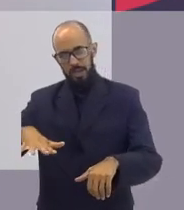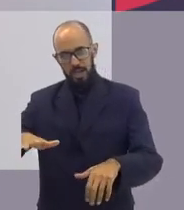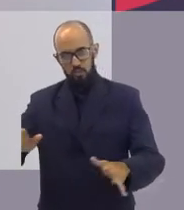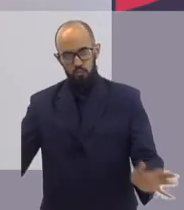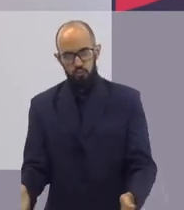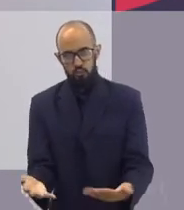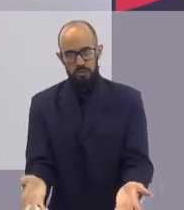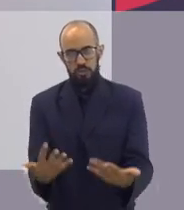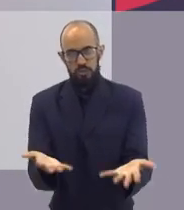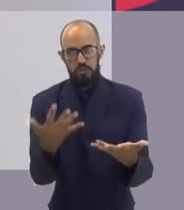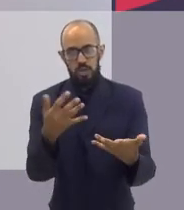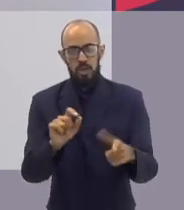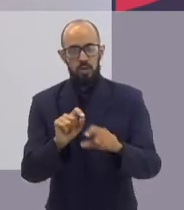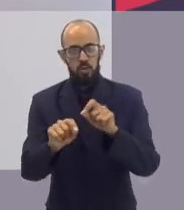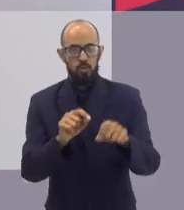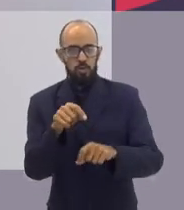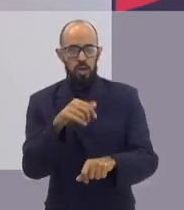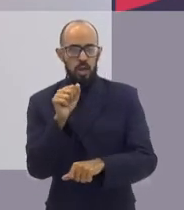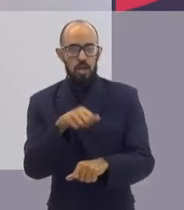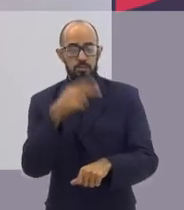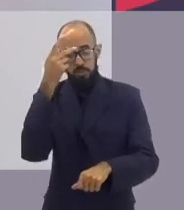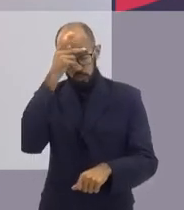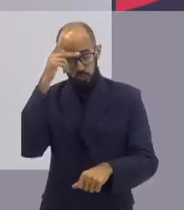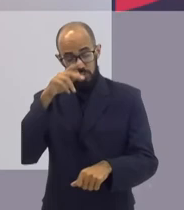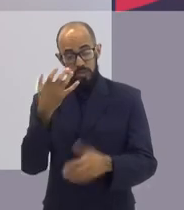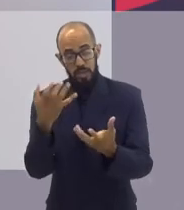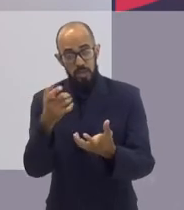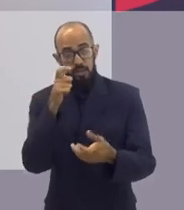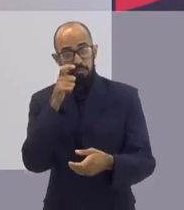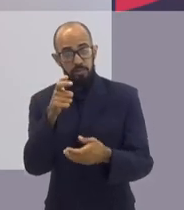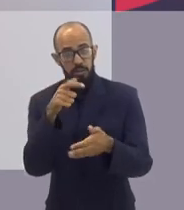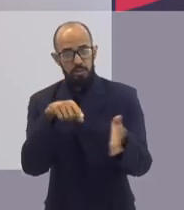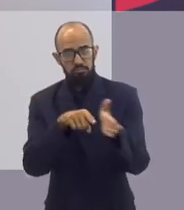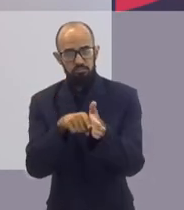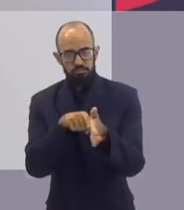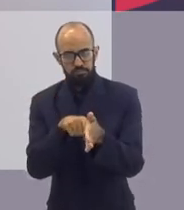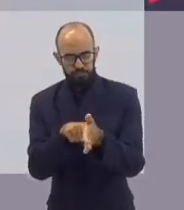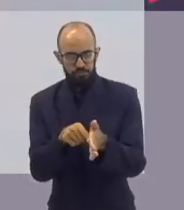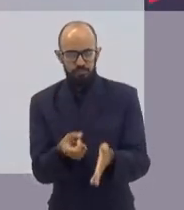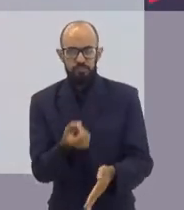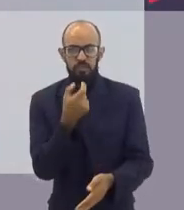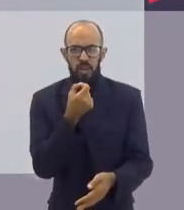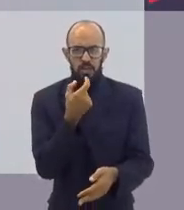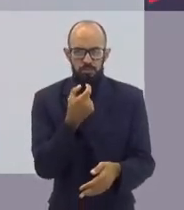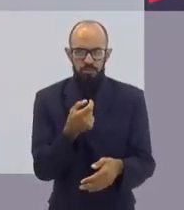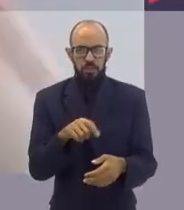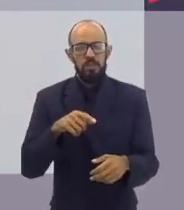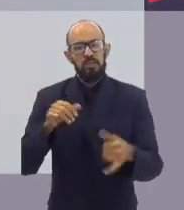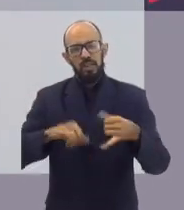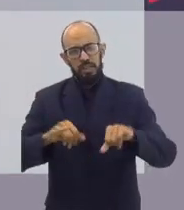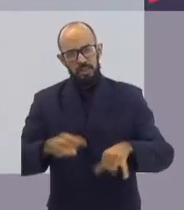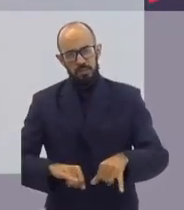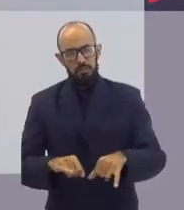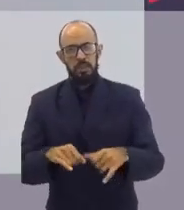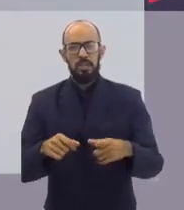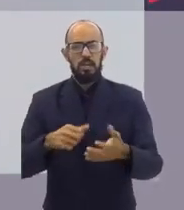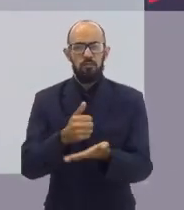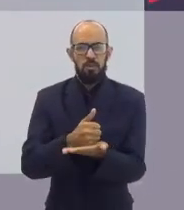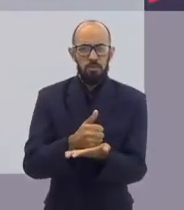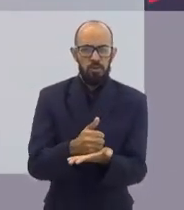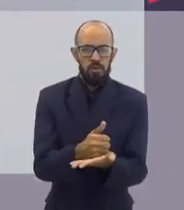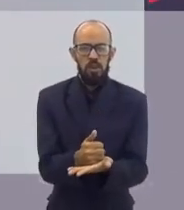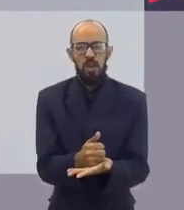farmacêutica, estimular as pessoas a querer fazer pesquisa em novos medicamentos. Onde tem química, tem farmacologia,